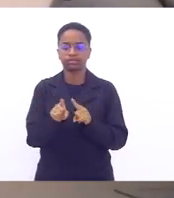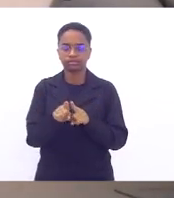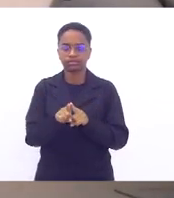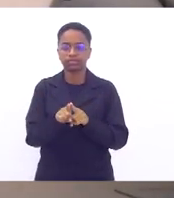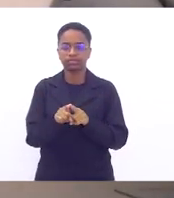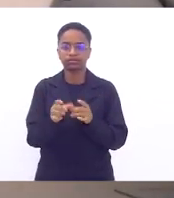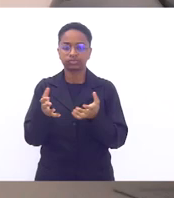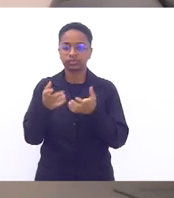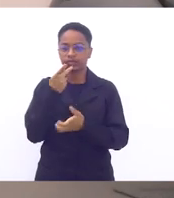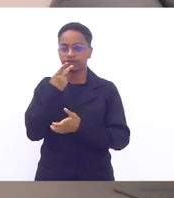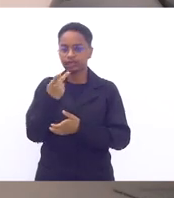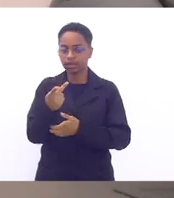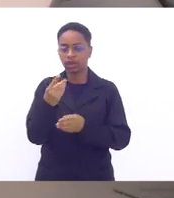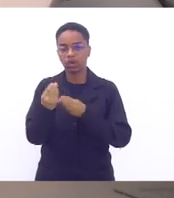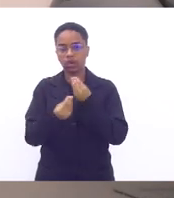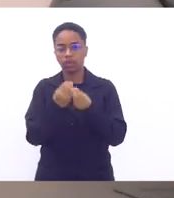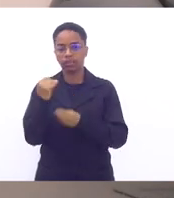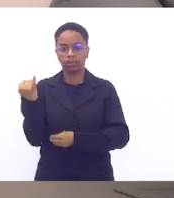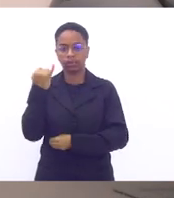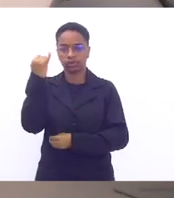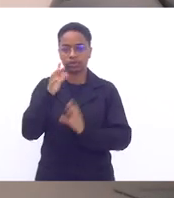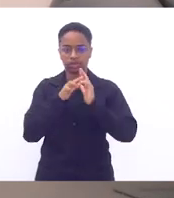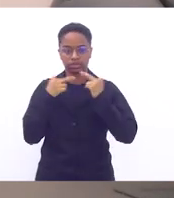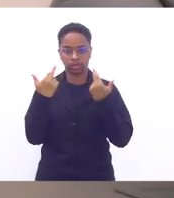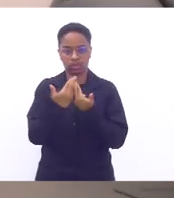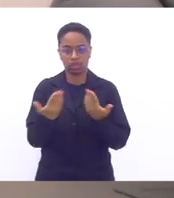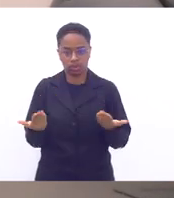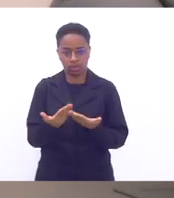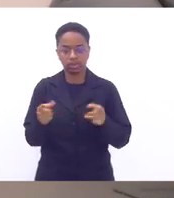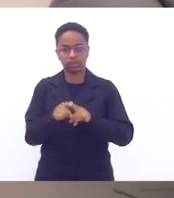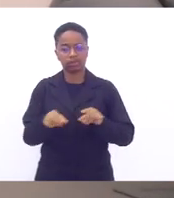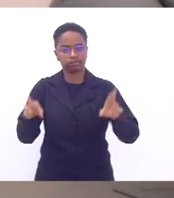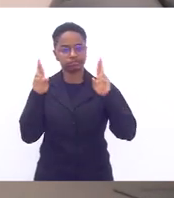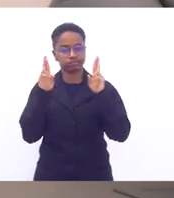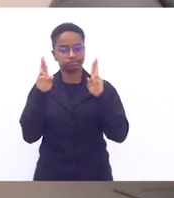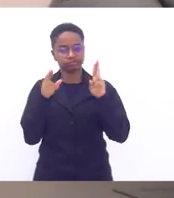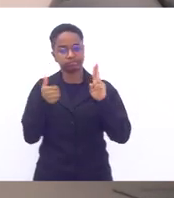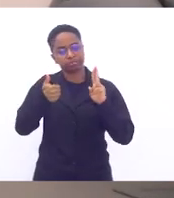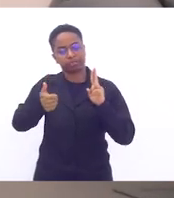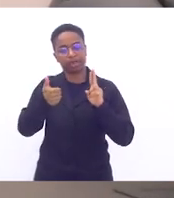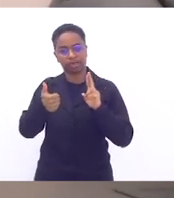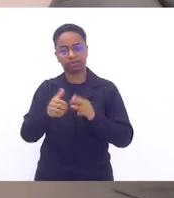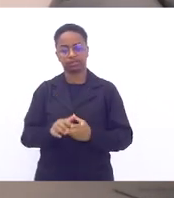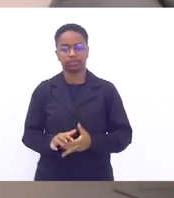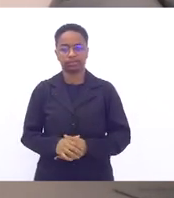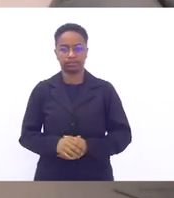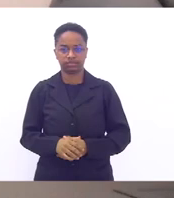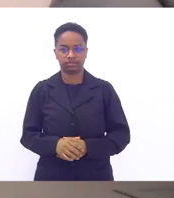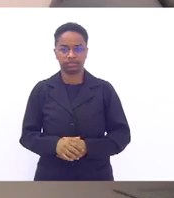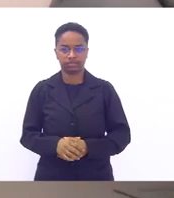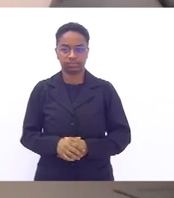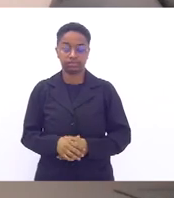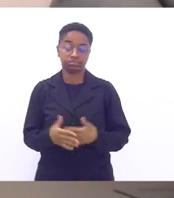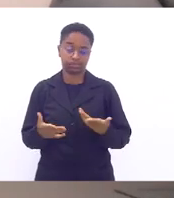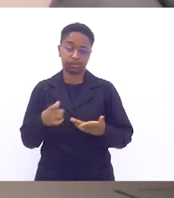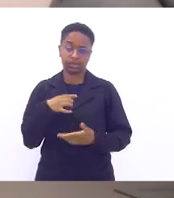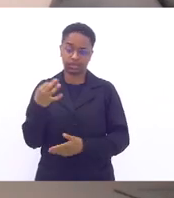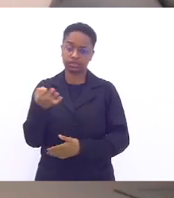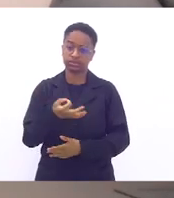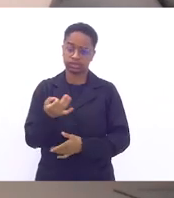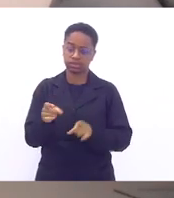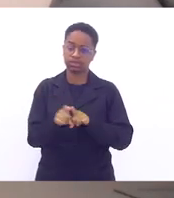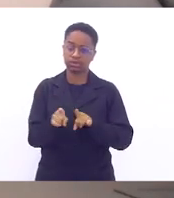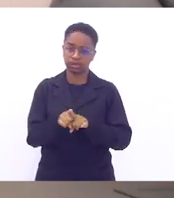questão de falar né da importância dessa audiência que estavam torcendo pelo êxito e que quer dizer isso certamente né